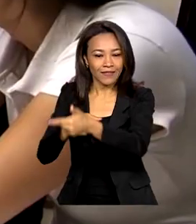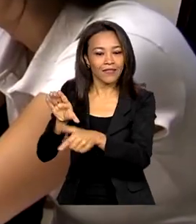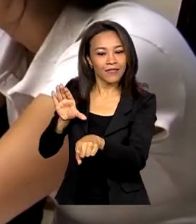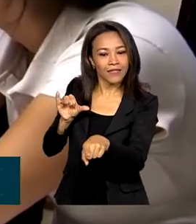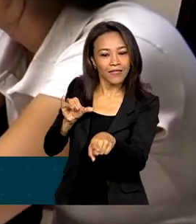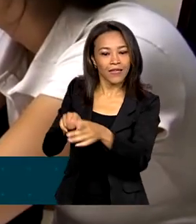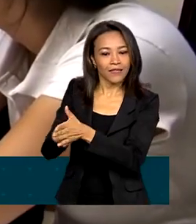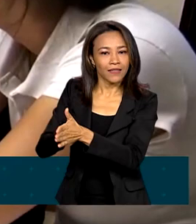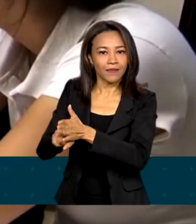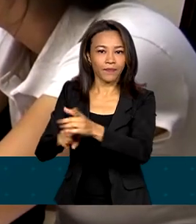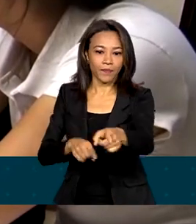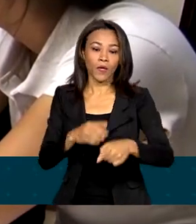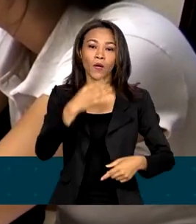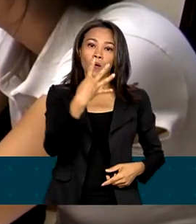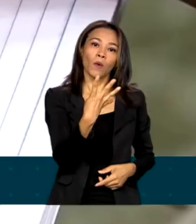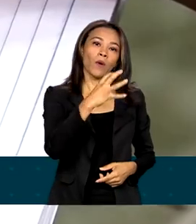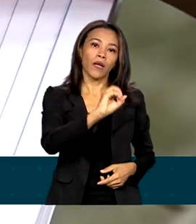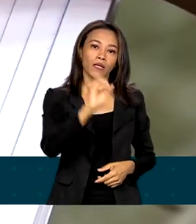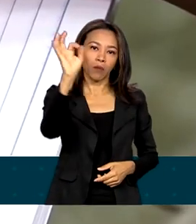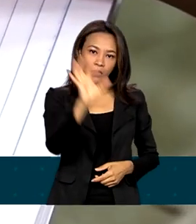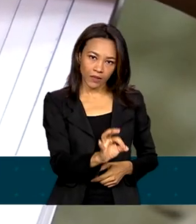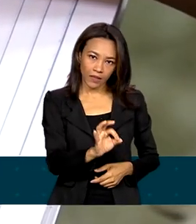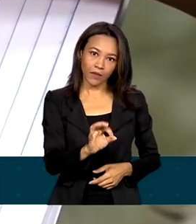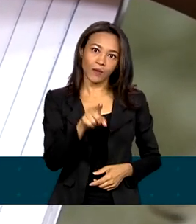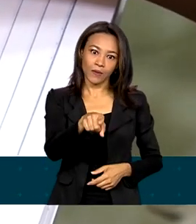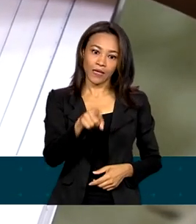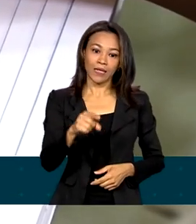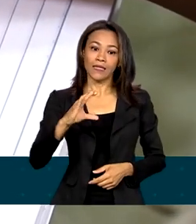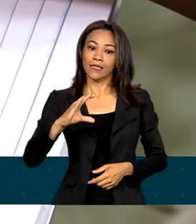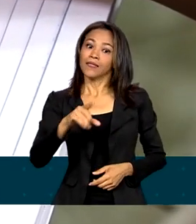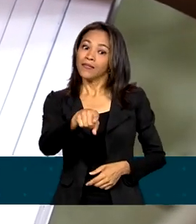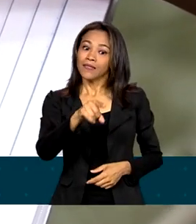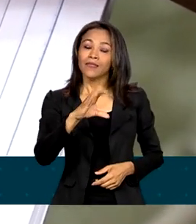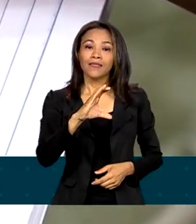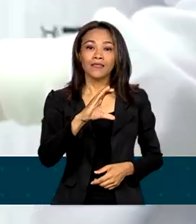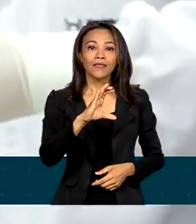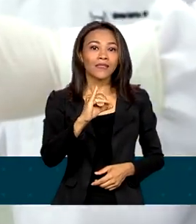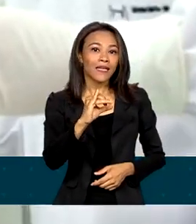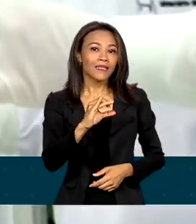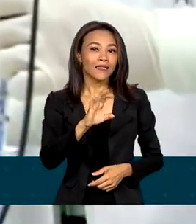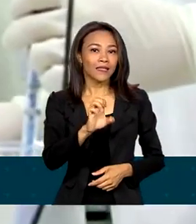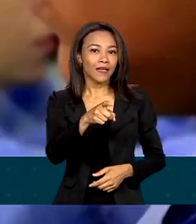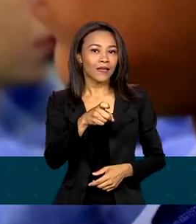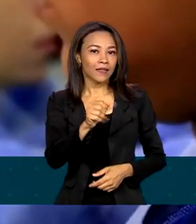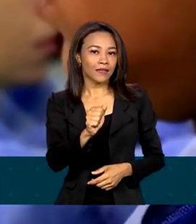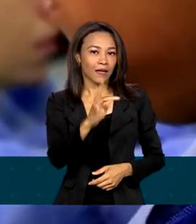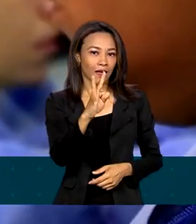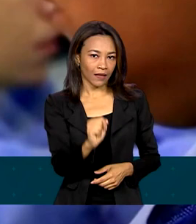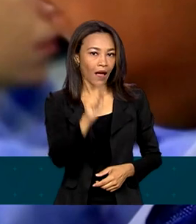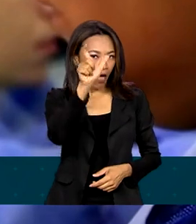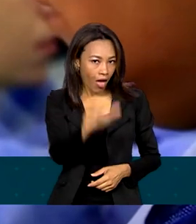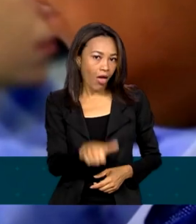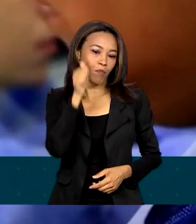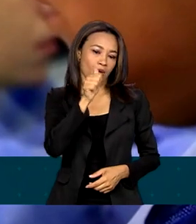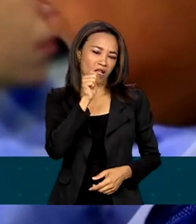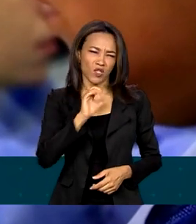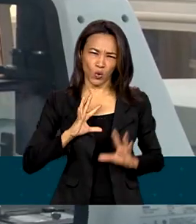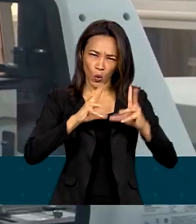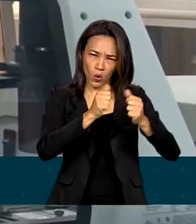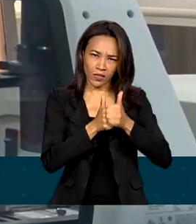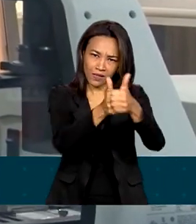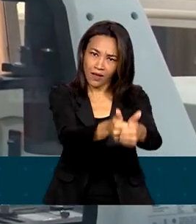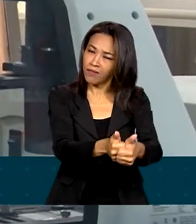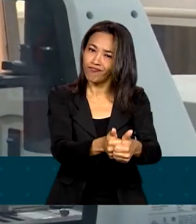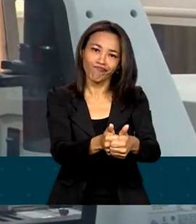40% dos alunos nas faculdades de ciências exatas são mulheres, mas nem todas seguem carreira.